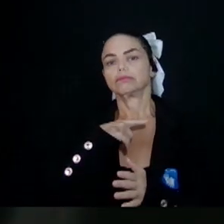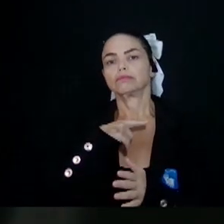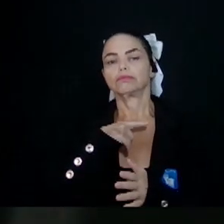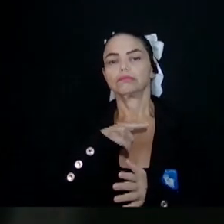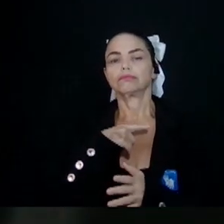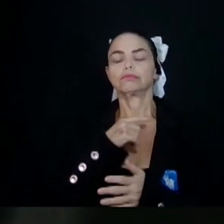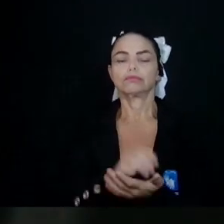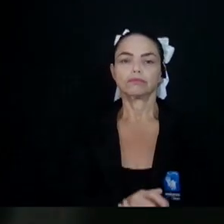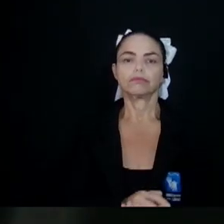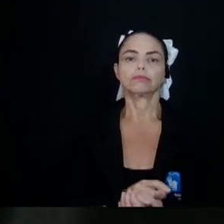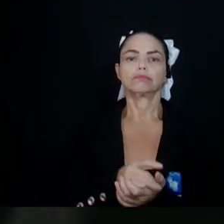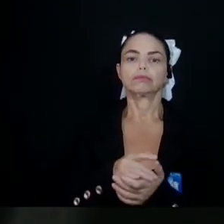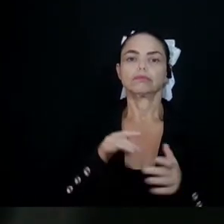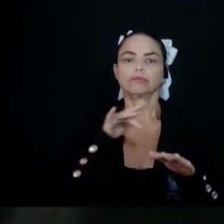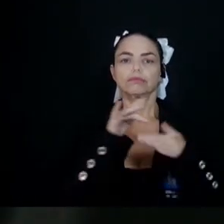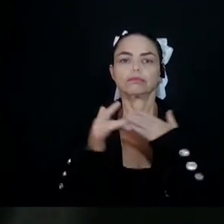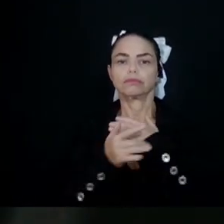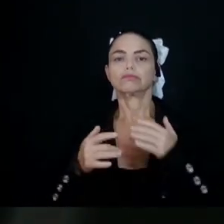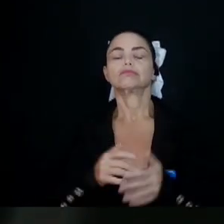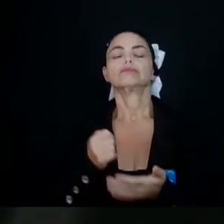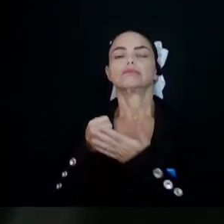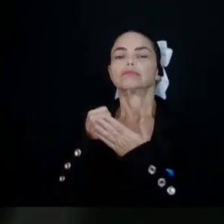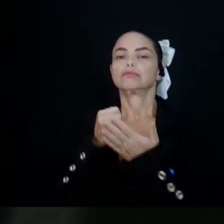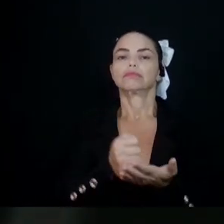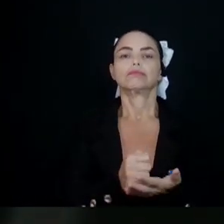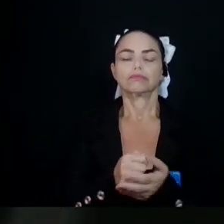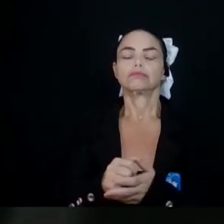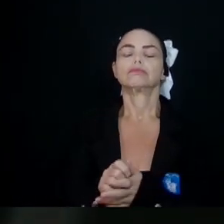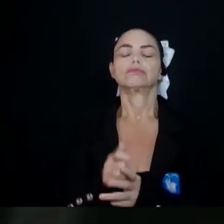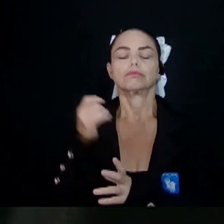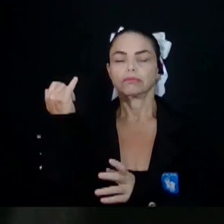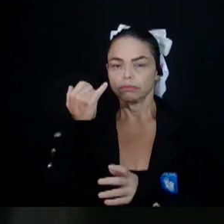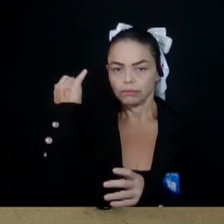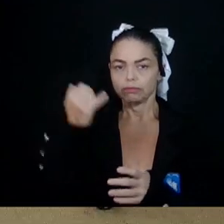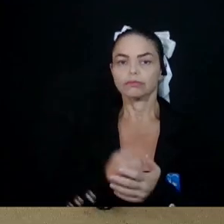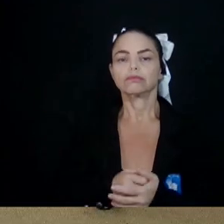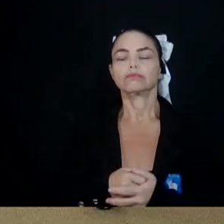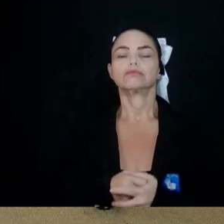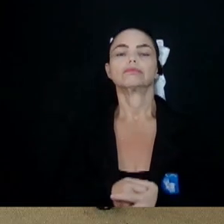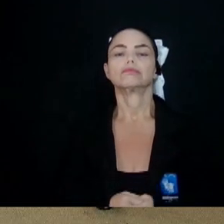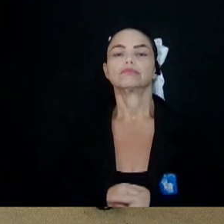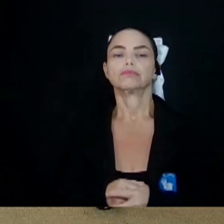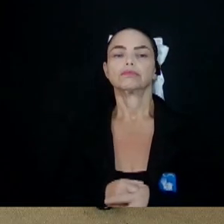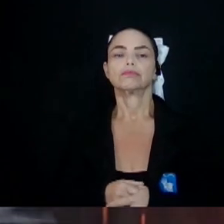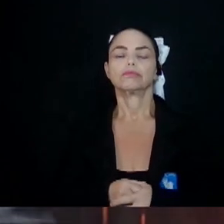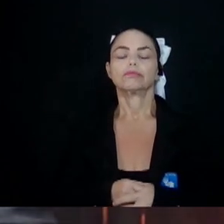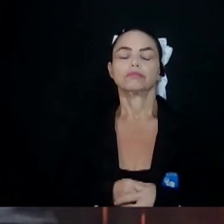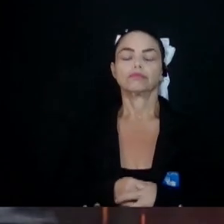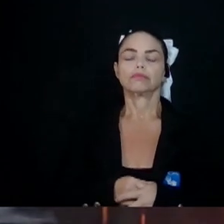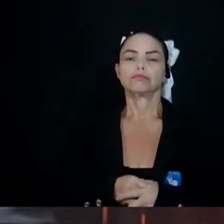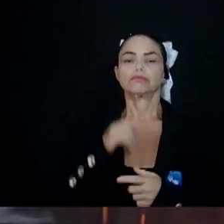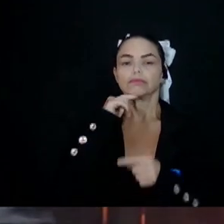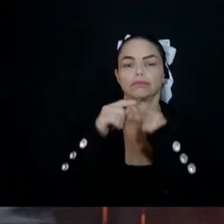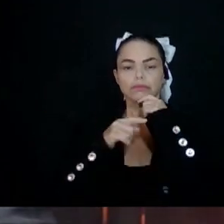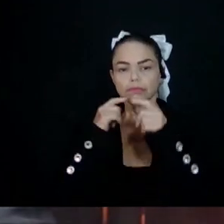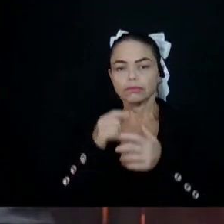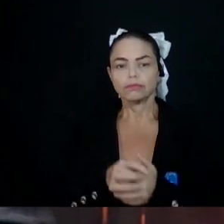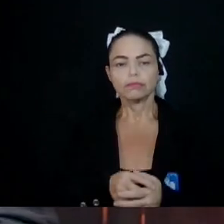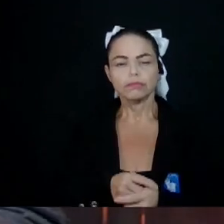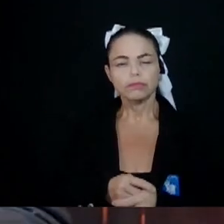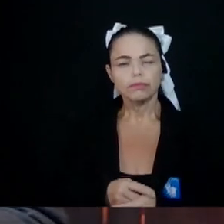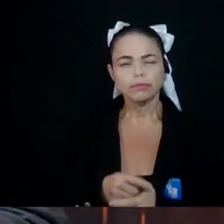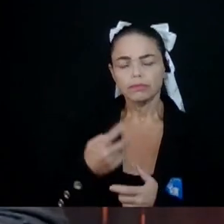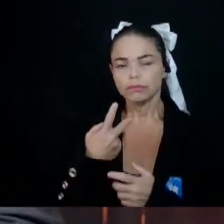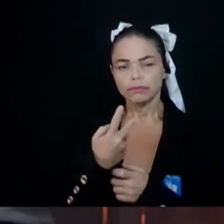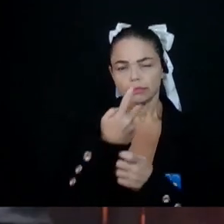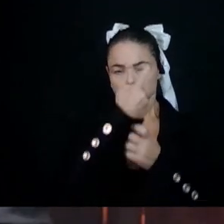rede social. Então, acho que isso já é algo assim bem importante e interessante, né, doutor? Não, sem dúvida. Essa questão do reconhecimento facial